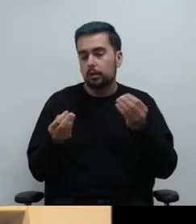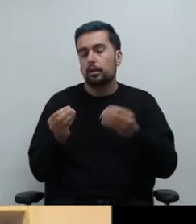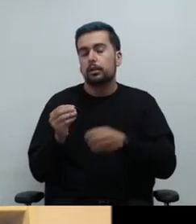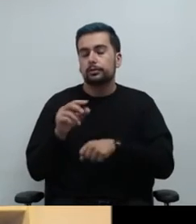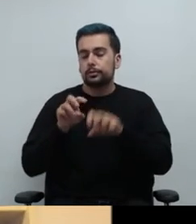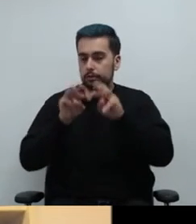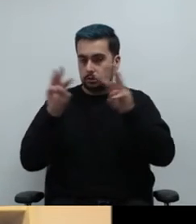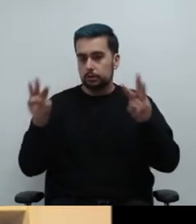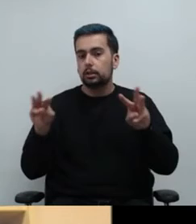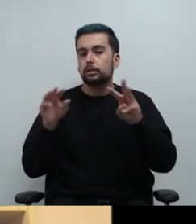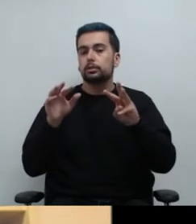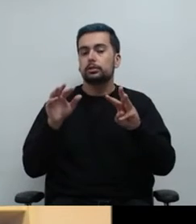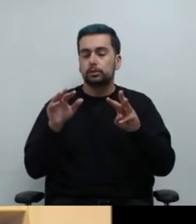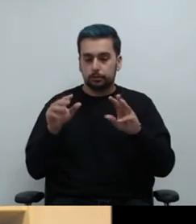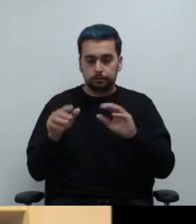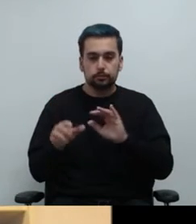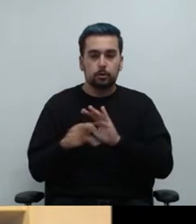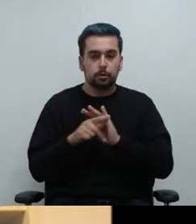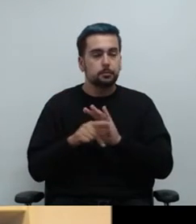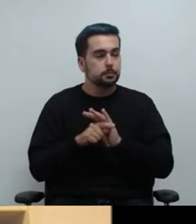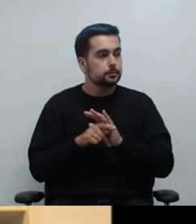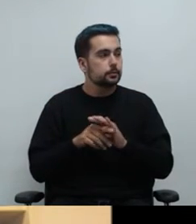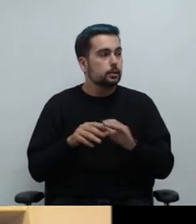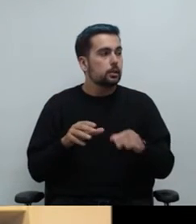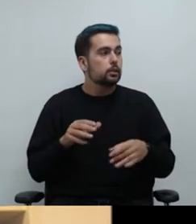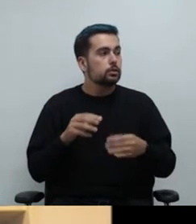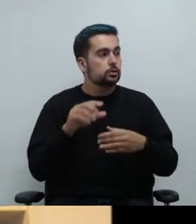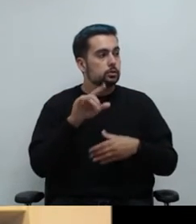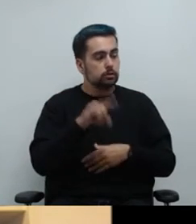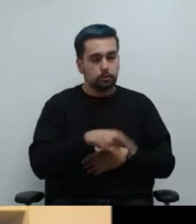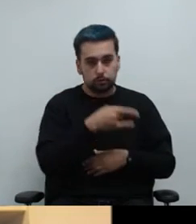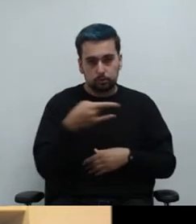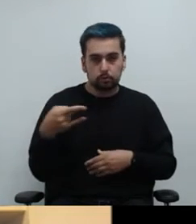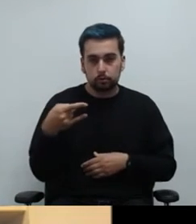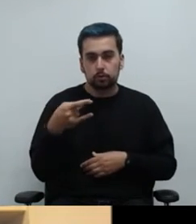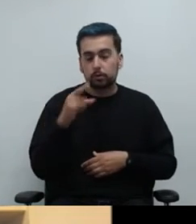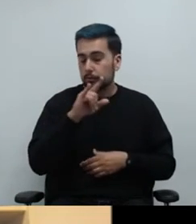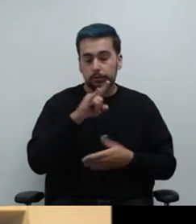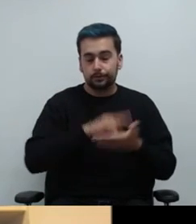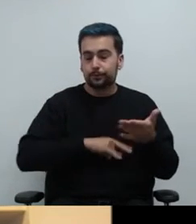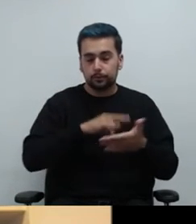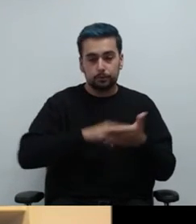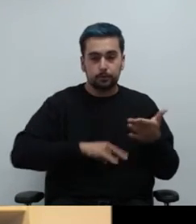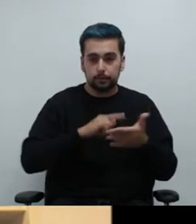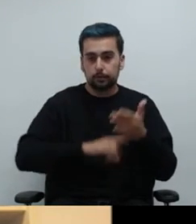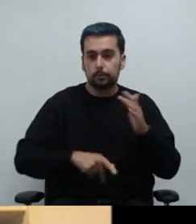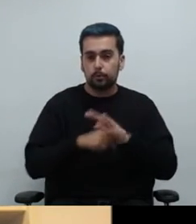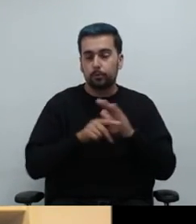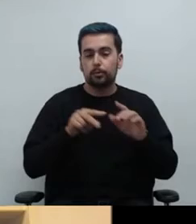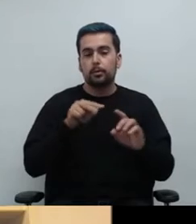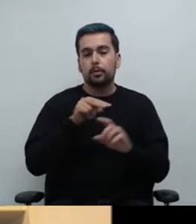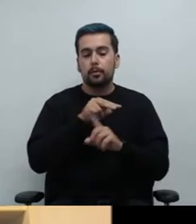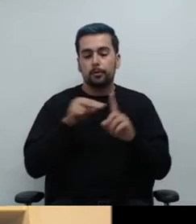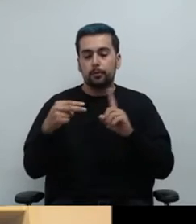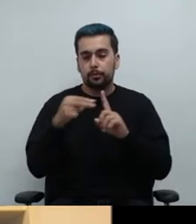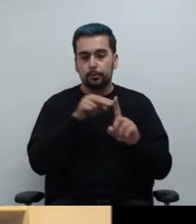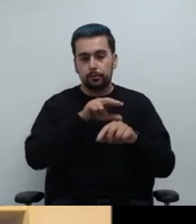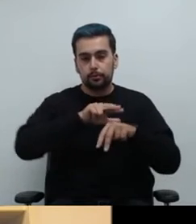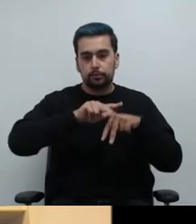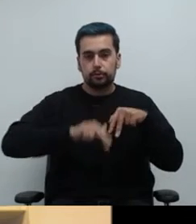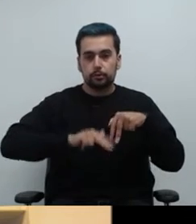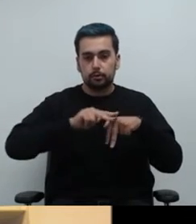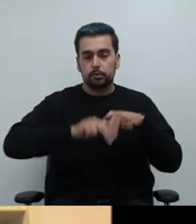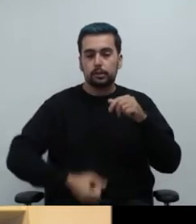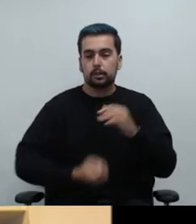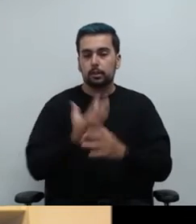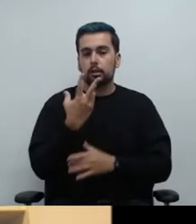O documento Carta de Princípios sobre Acesso à Justiça na Perspectiva de Gênero, produzido em